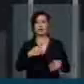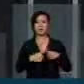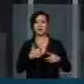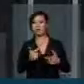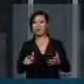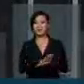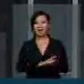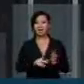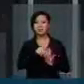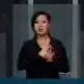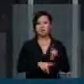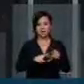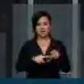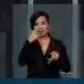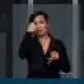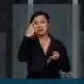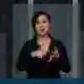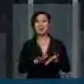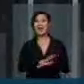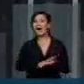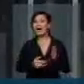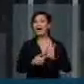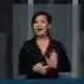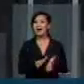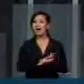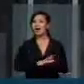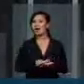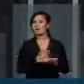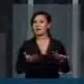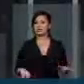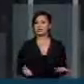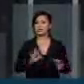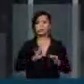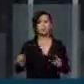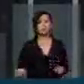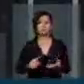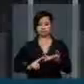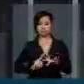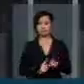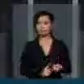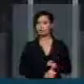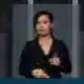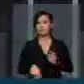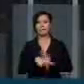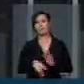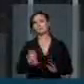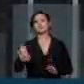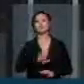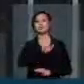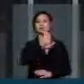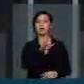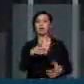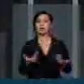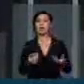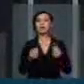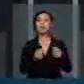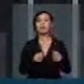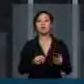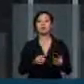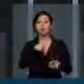em alianças espúrias que são feitas. Todas essas questões, recall dos mandatos, ou seja, o povo pode decidir